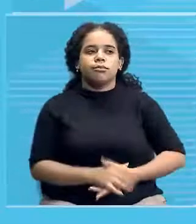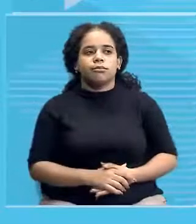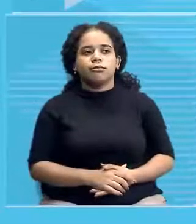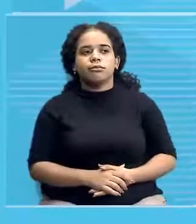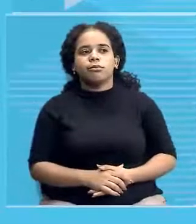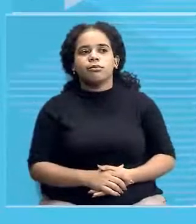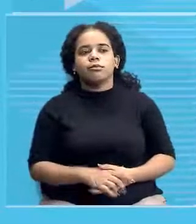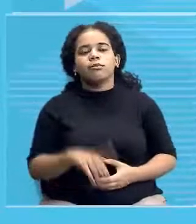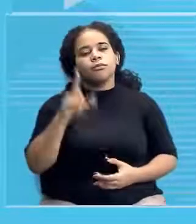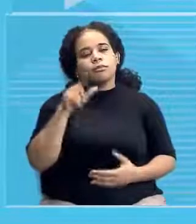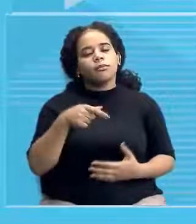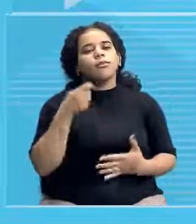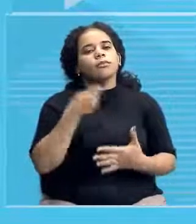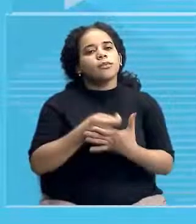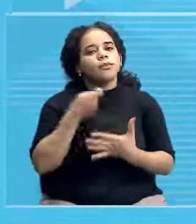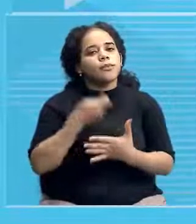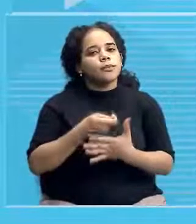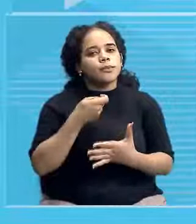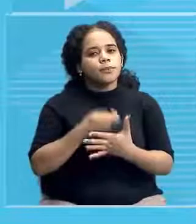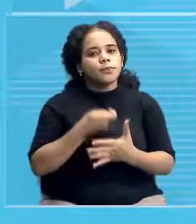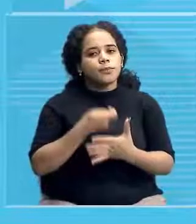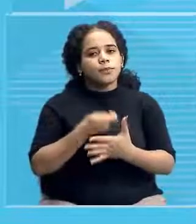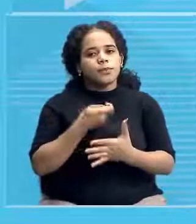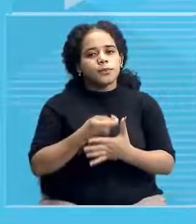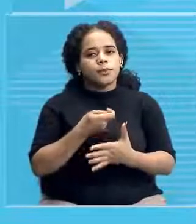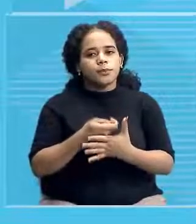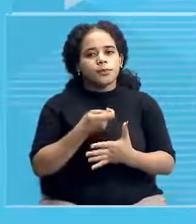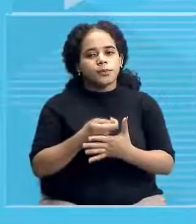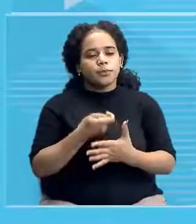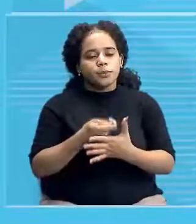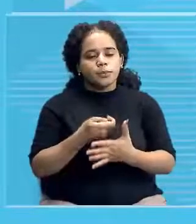é obrigado